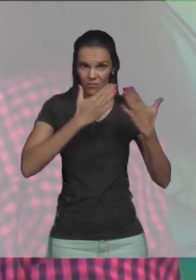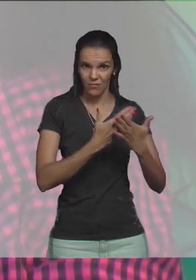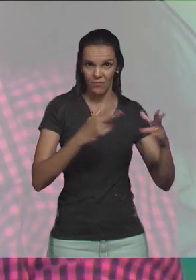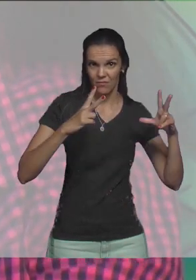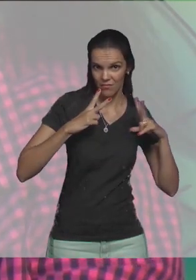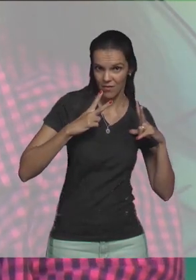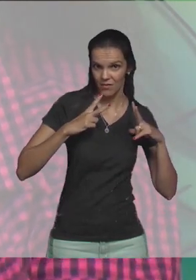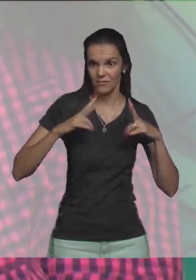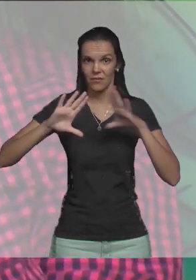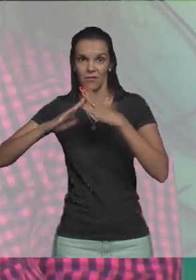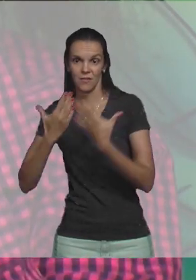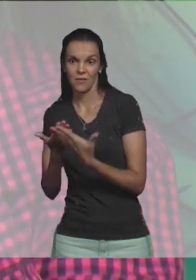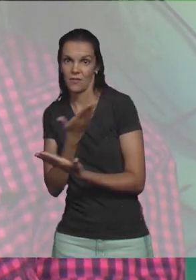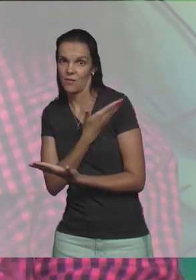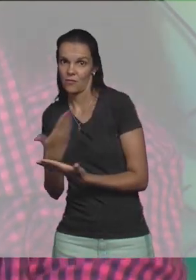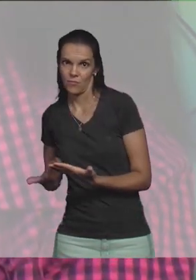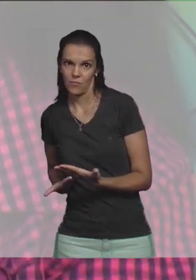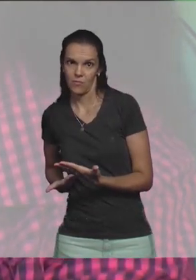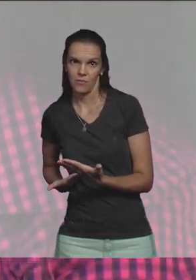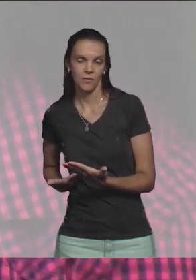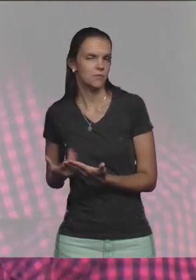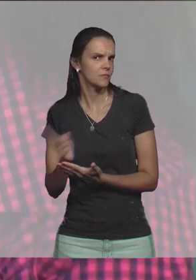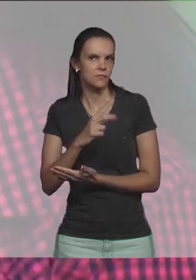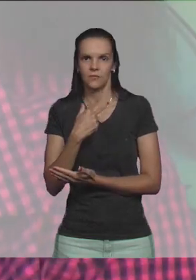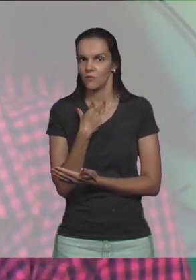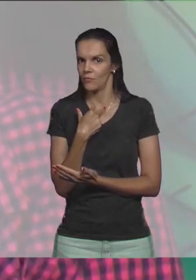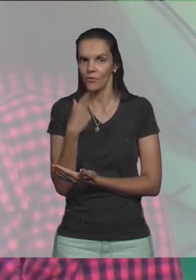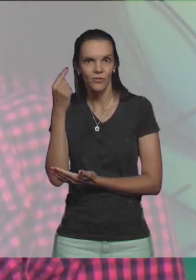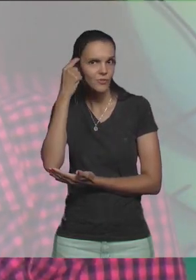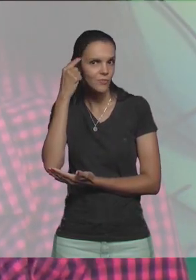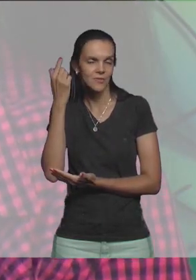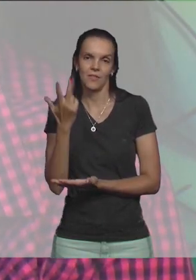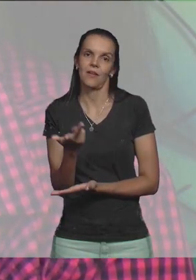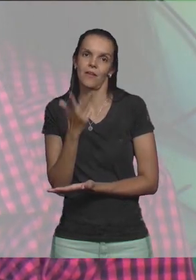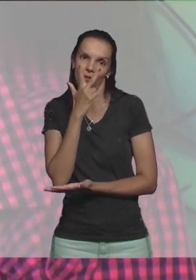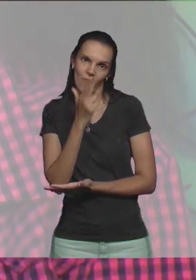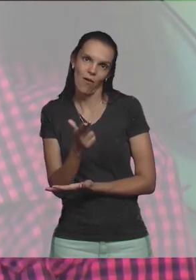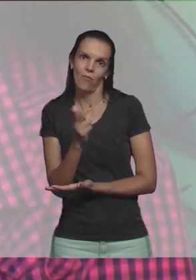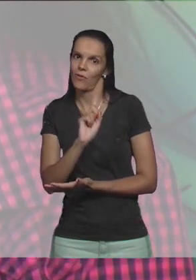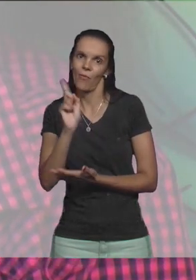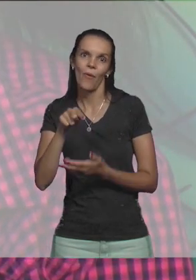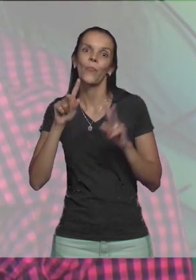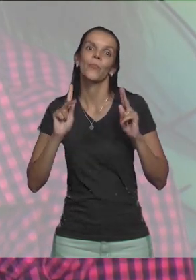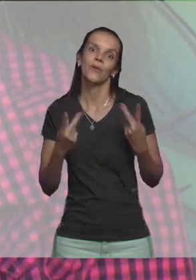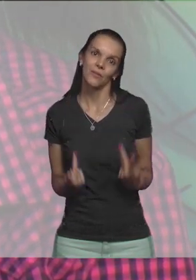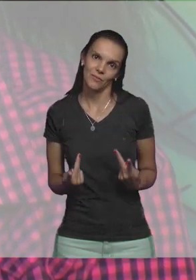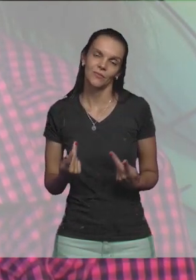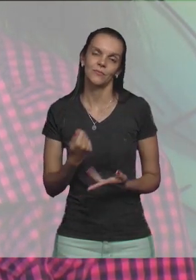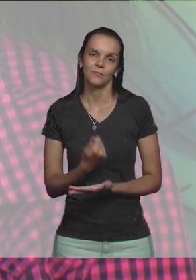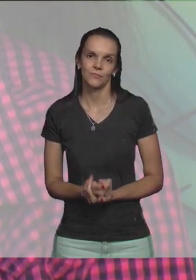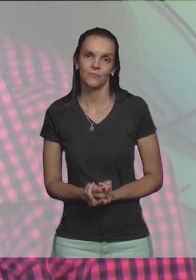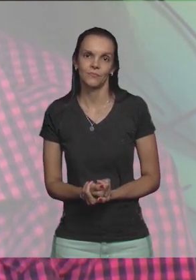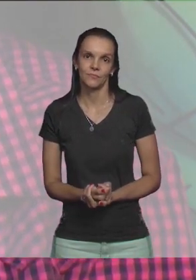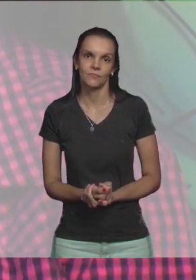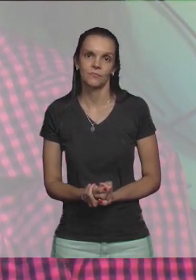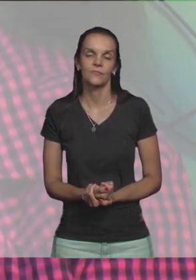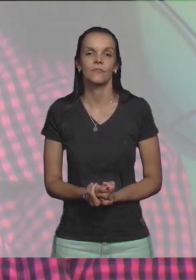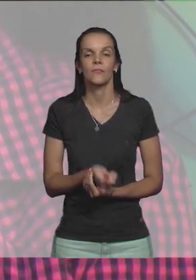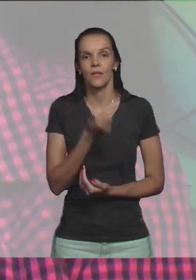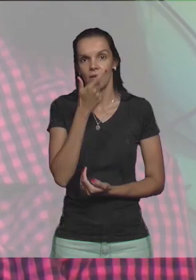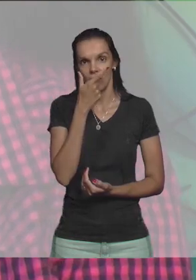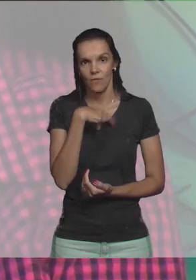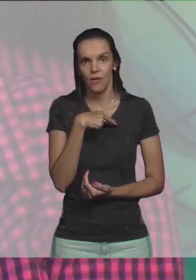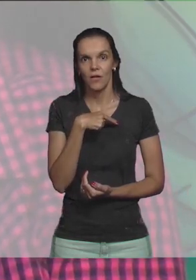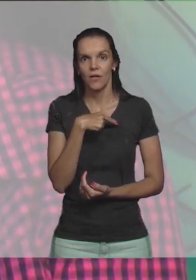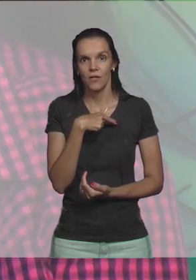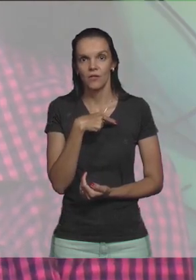pode, eu acho que é desumano pensar que as coisas são assim. Elas não são assim, sabe? Eu acho que